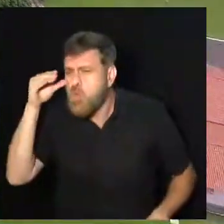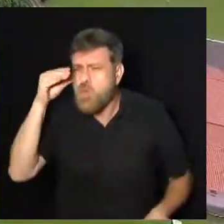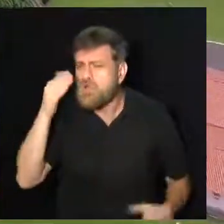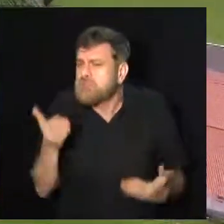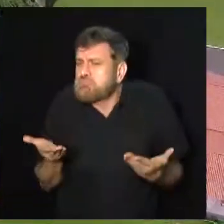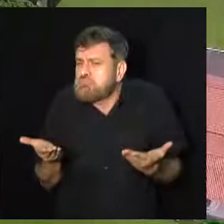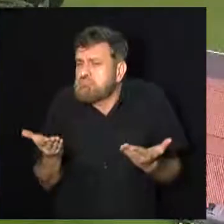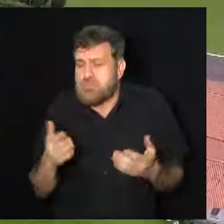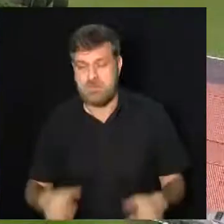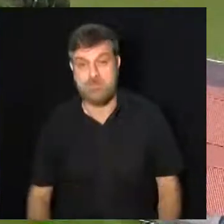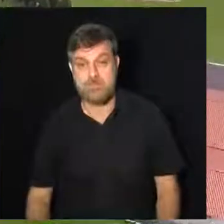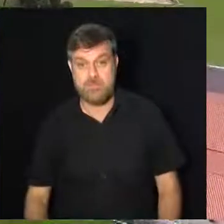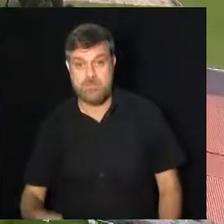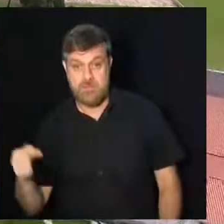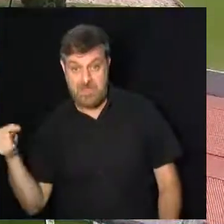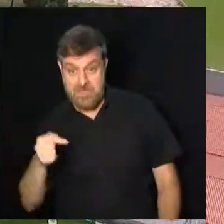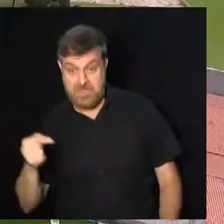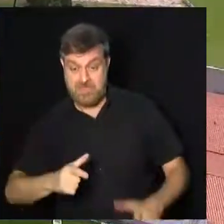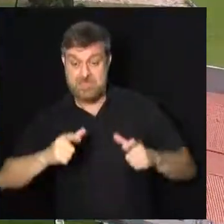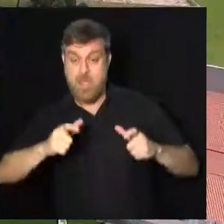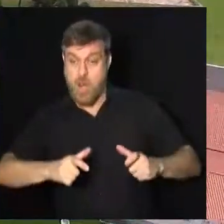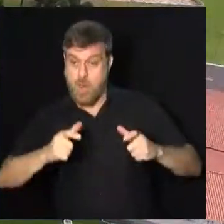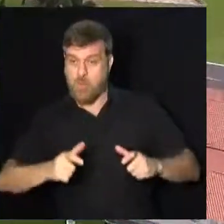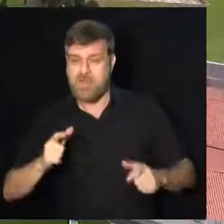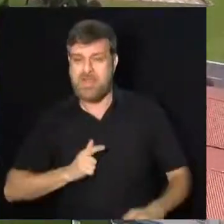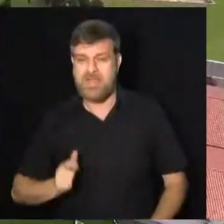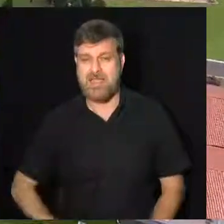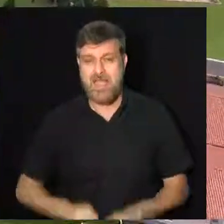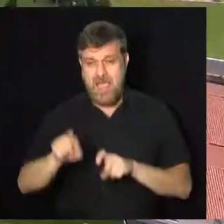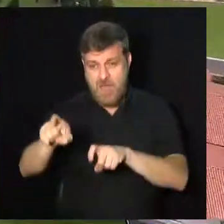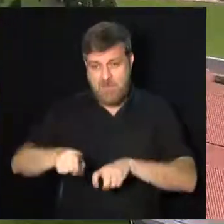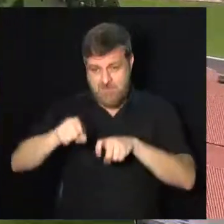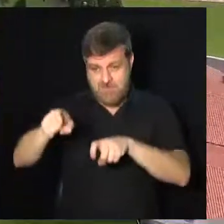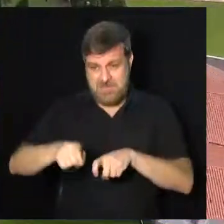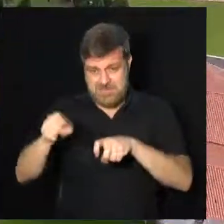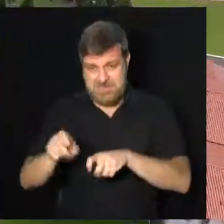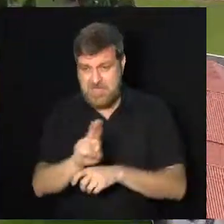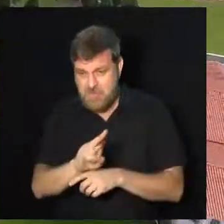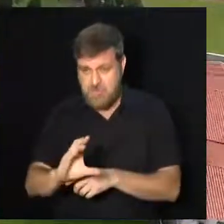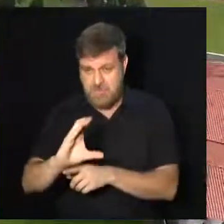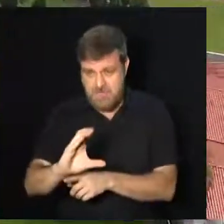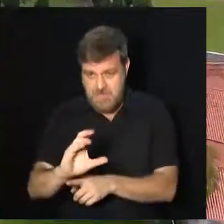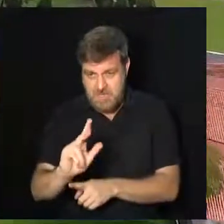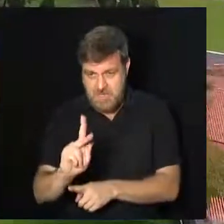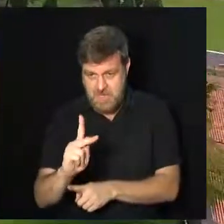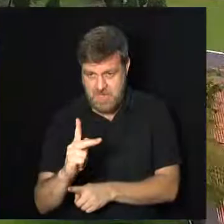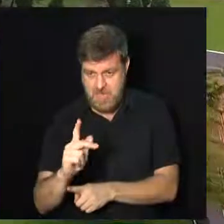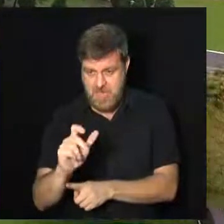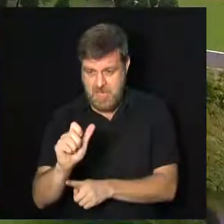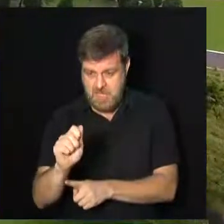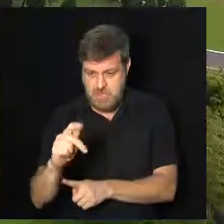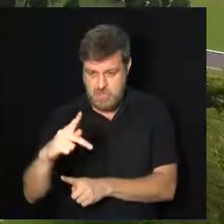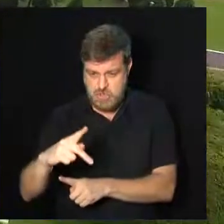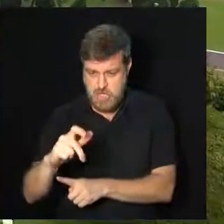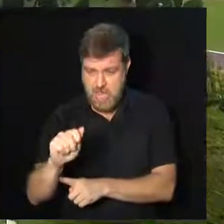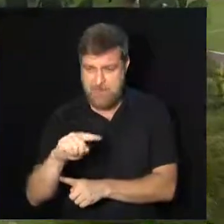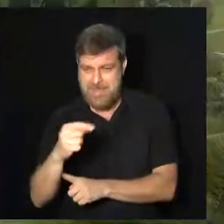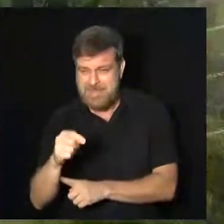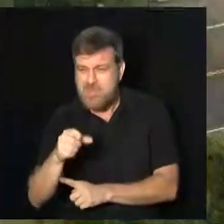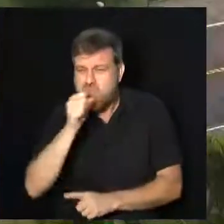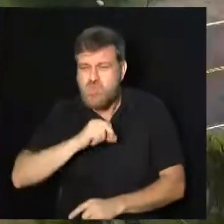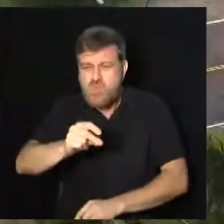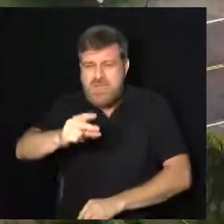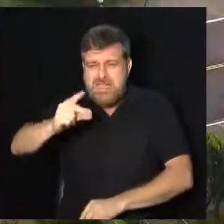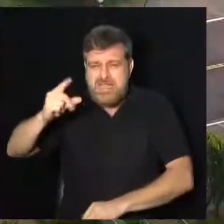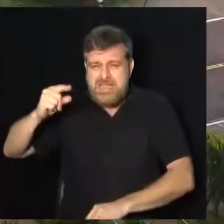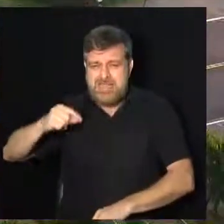Coronel? Então, aqui, esse local onde nós estamos, é a antiga Fazenda Chapadão, uma fazenda veio da época do Império, né?